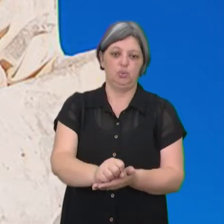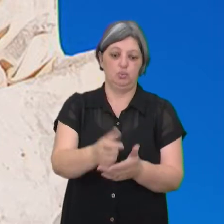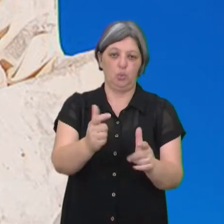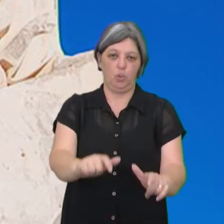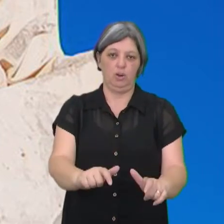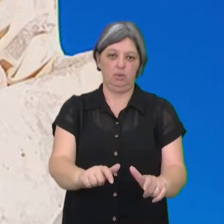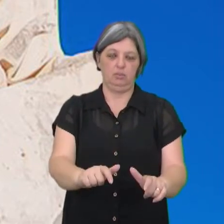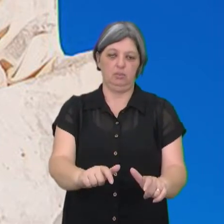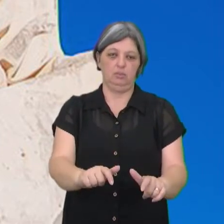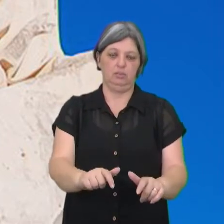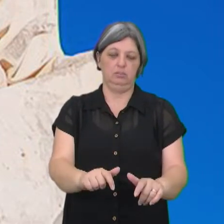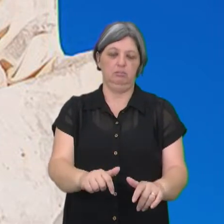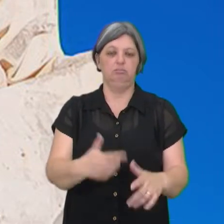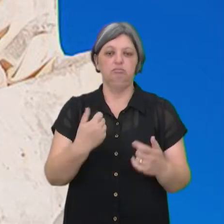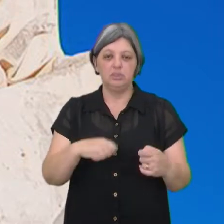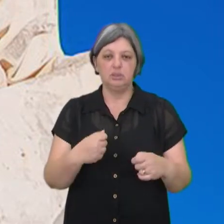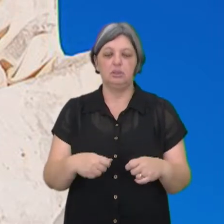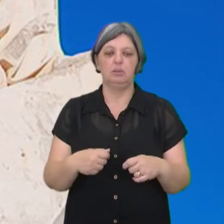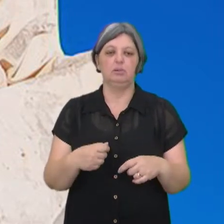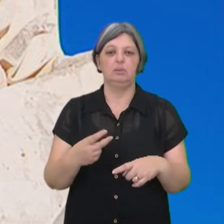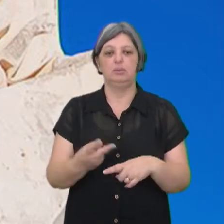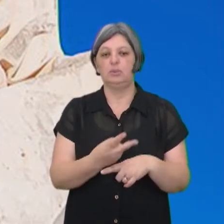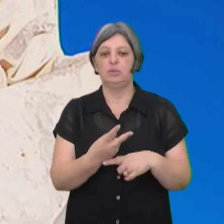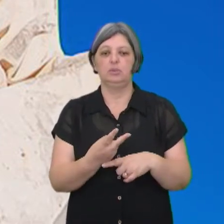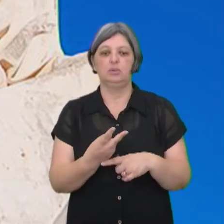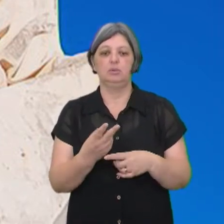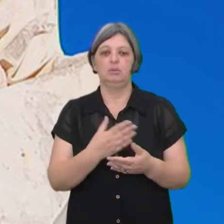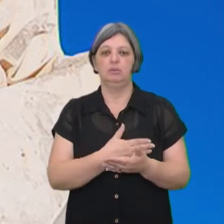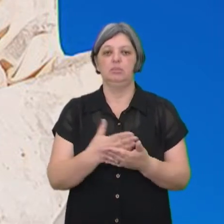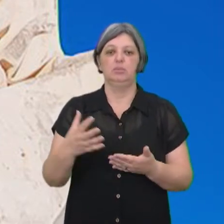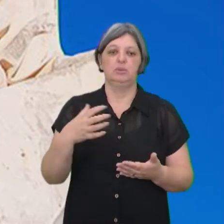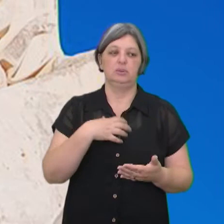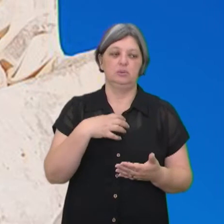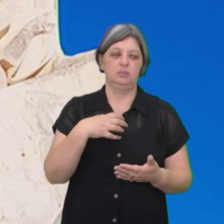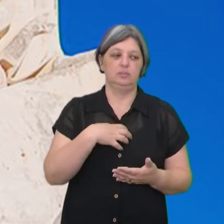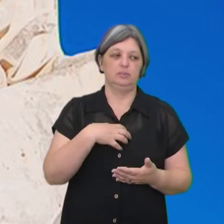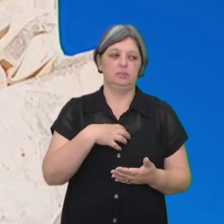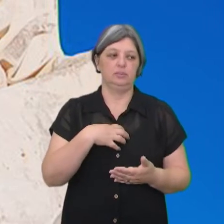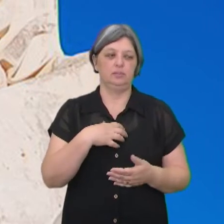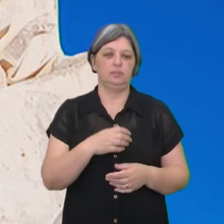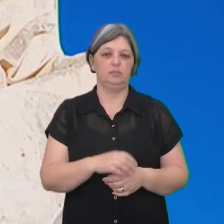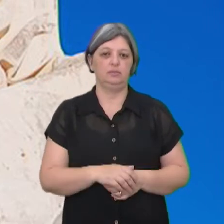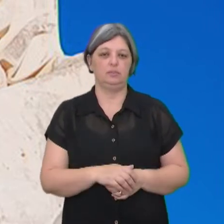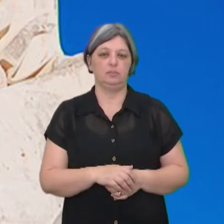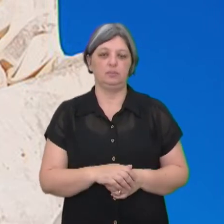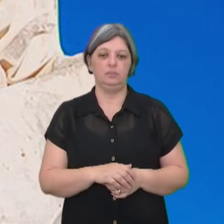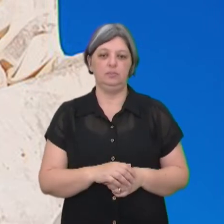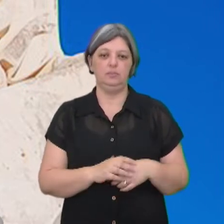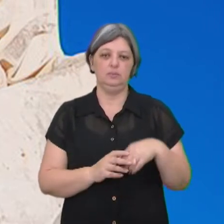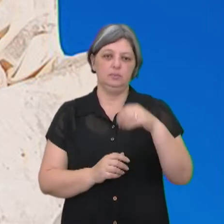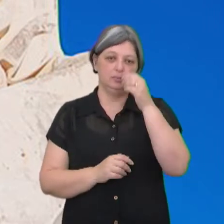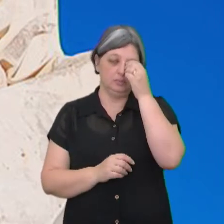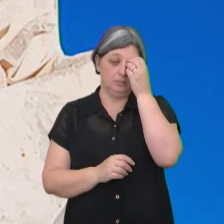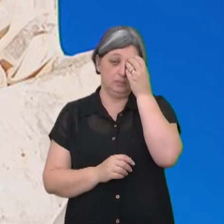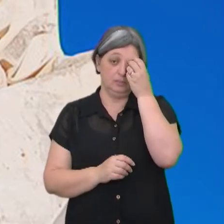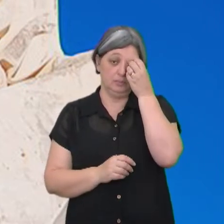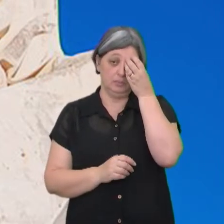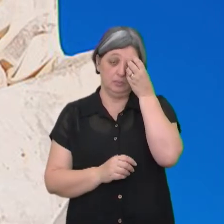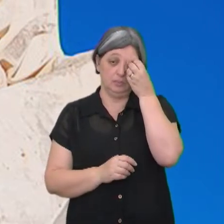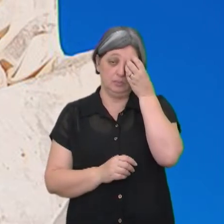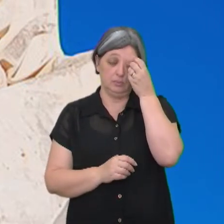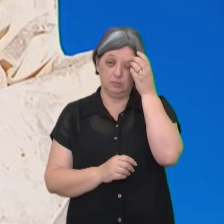ter que buscar, né, começar a agir de uma forma para levar à decolonialidade se não foi colônia antes,